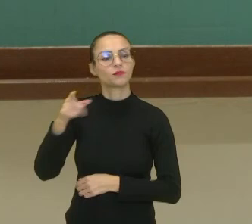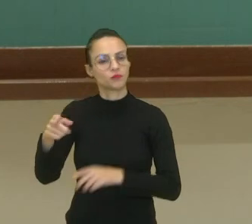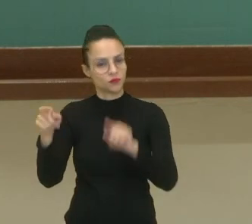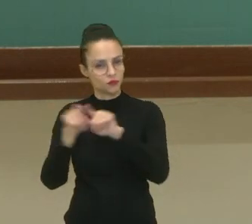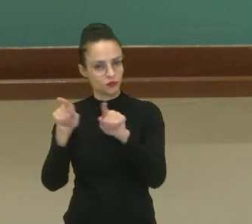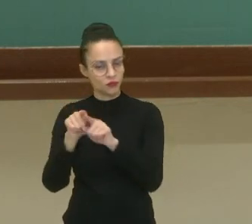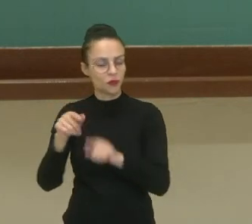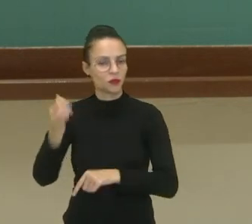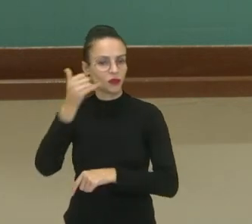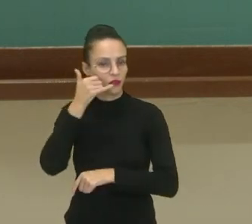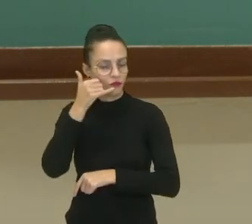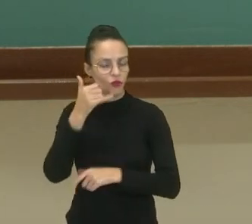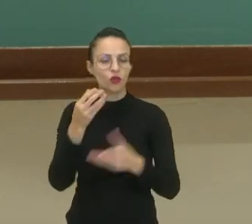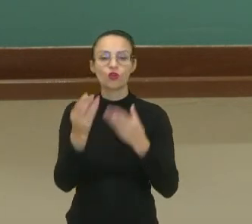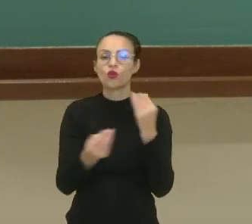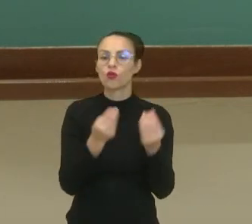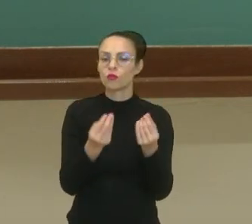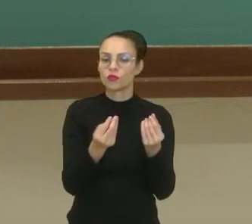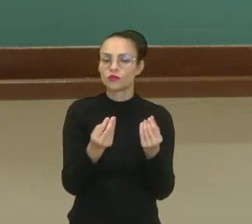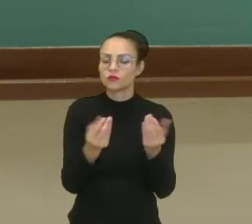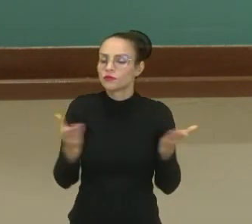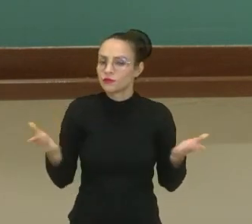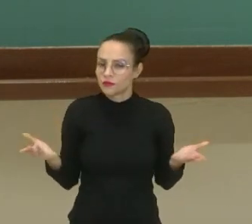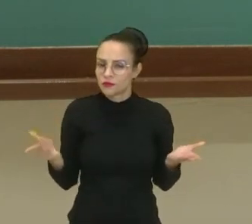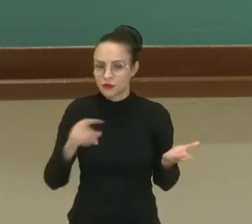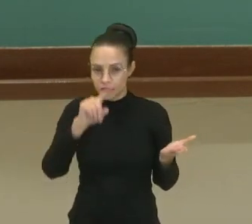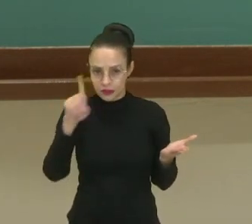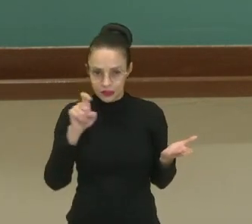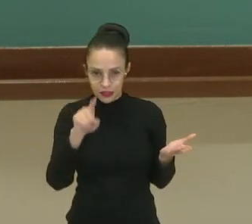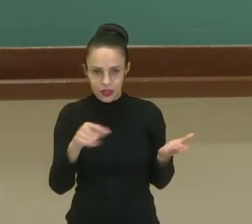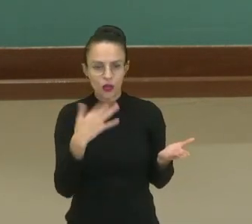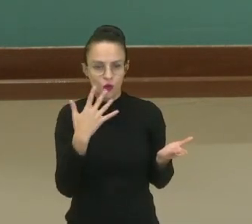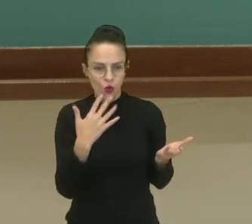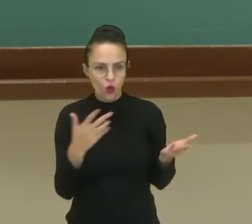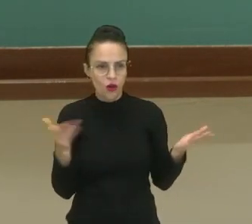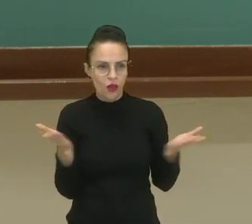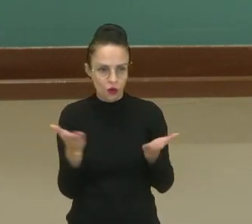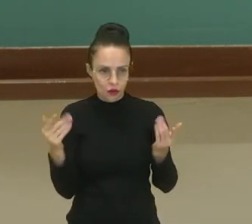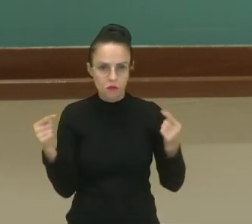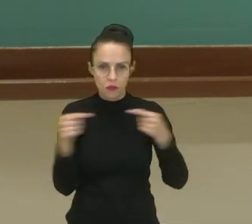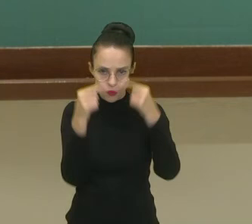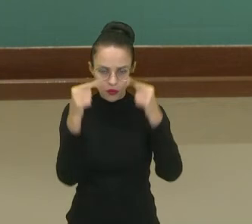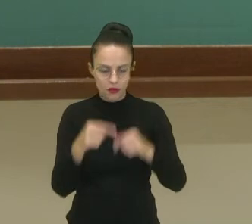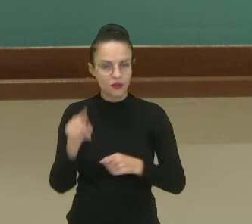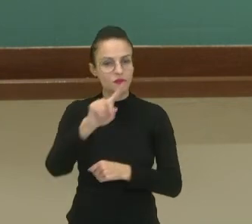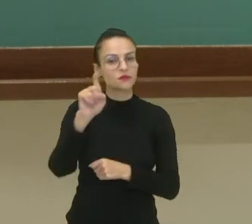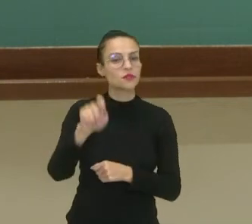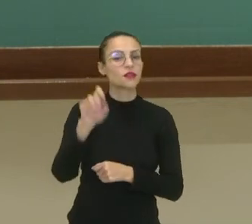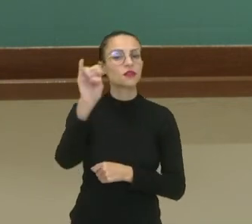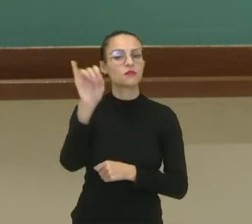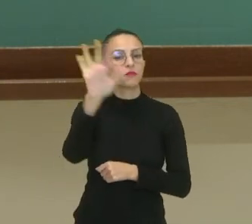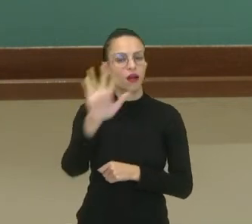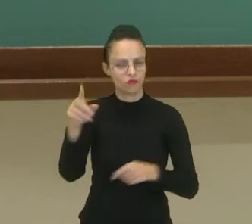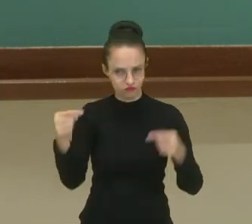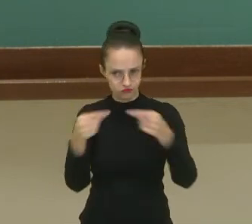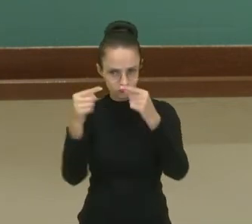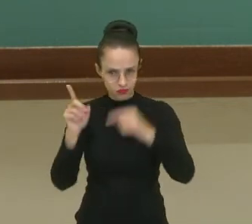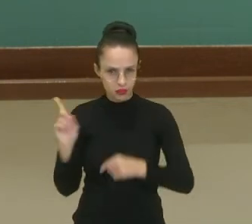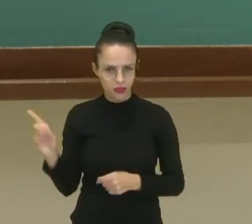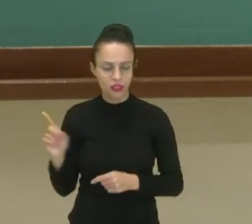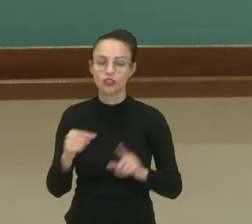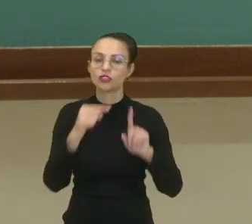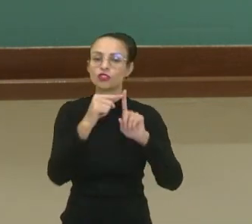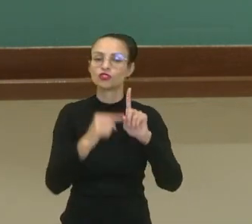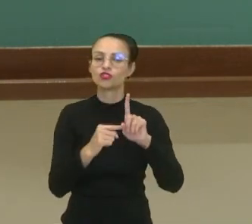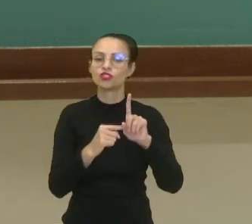como a do telefone. De que maneira? Será que as cores são atuais? Será que as imagens são atuais? Que tipo